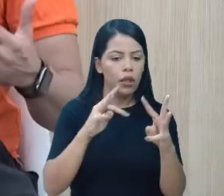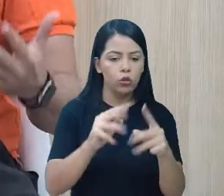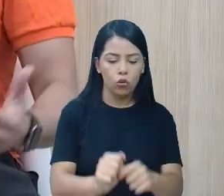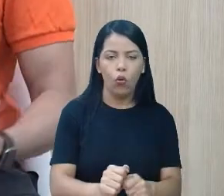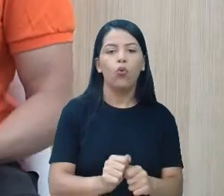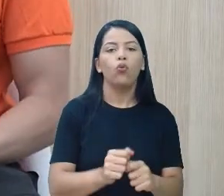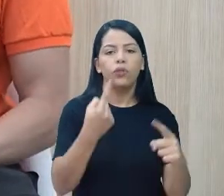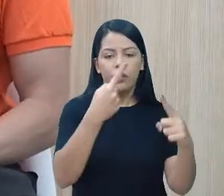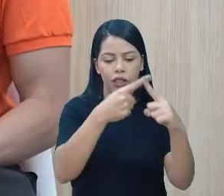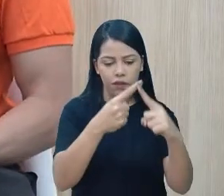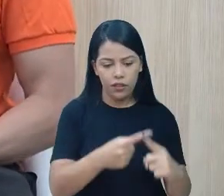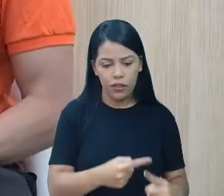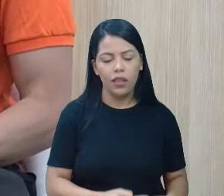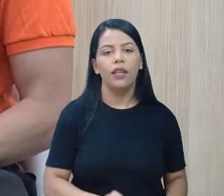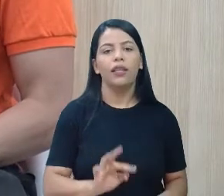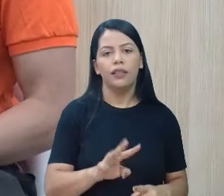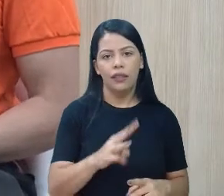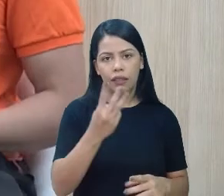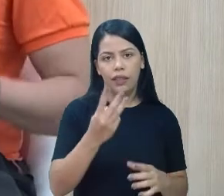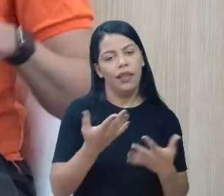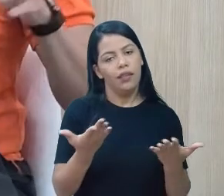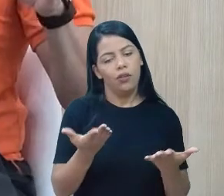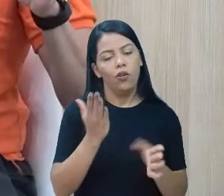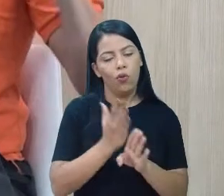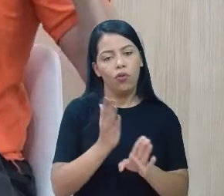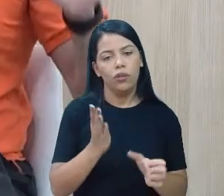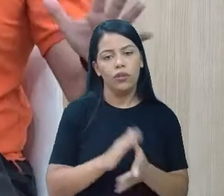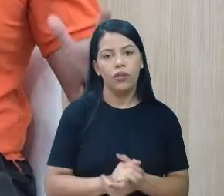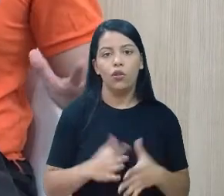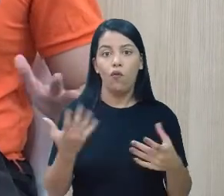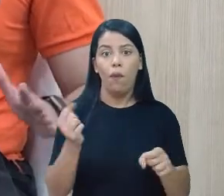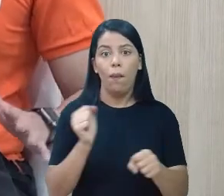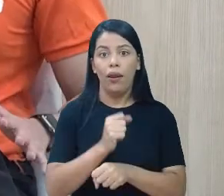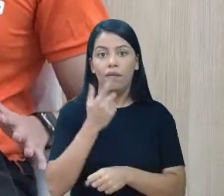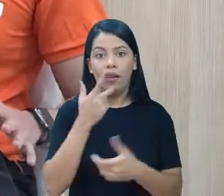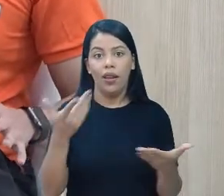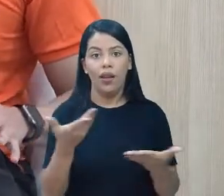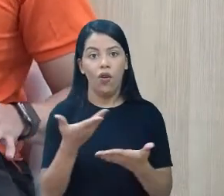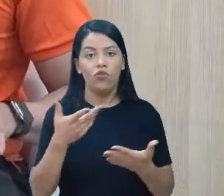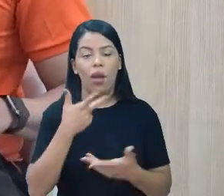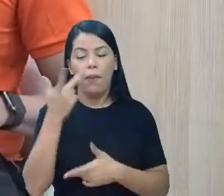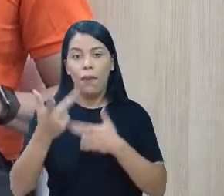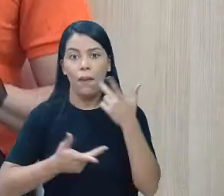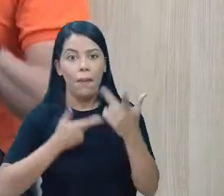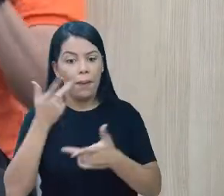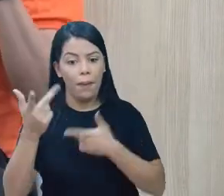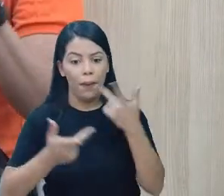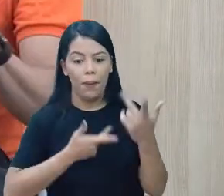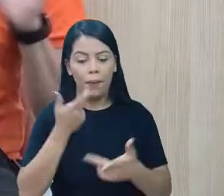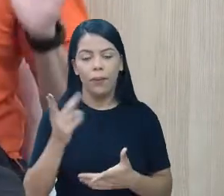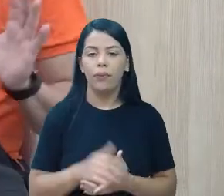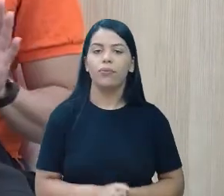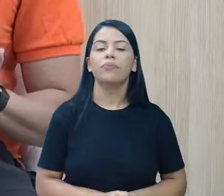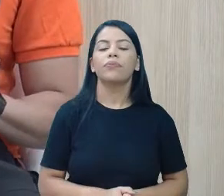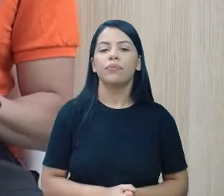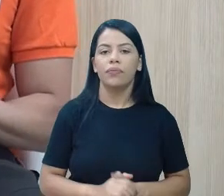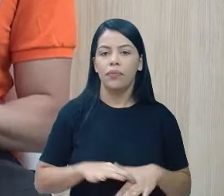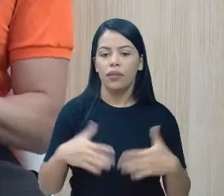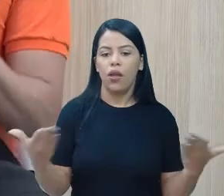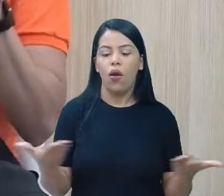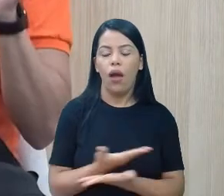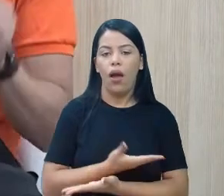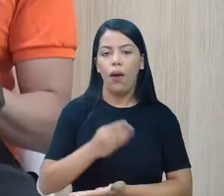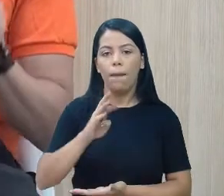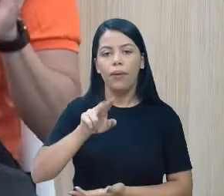dessa forma que ele é encontrado, tá bom? Então eu vou parar de falar, que eu acho que eu já falei demais aqui, né? A Briane vai falar ainda